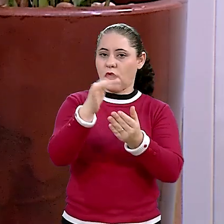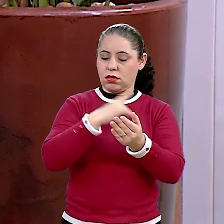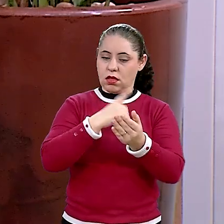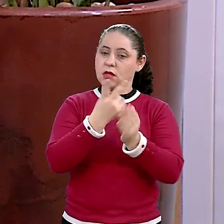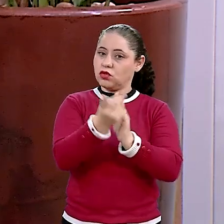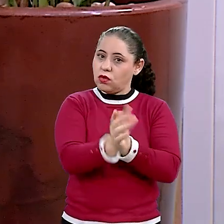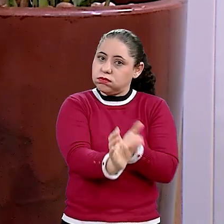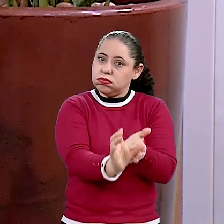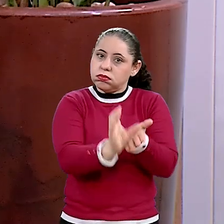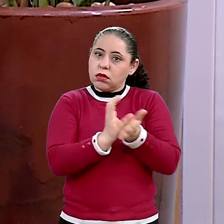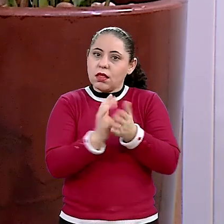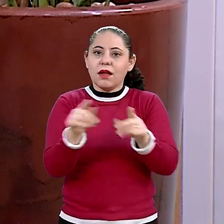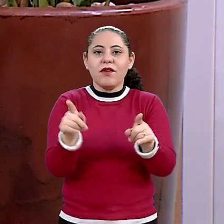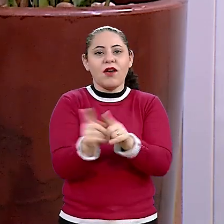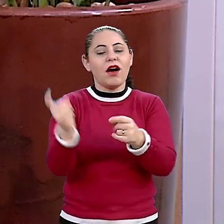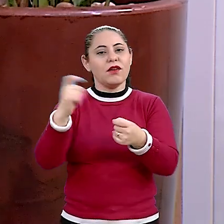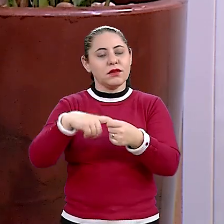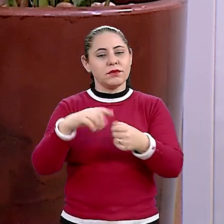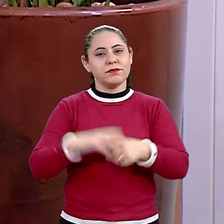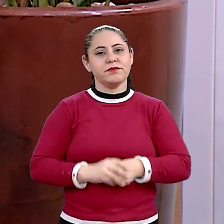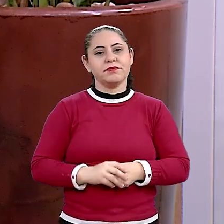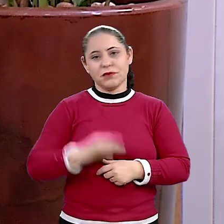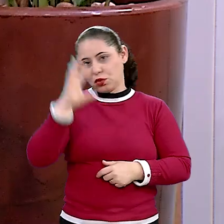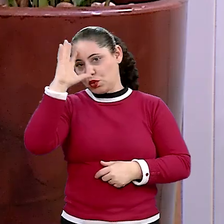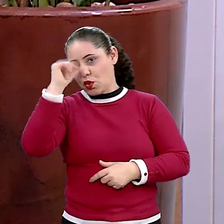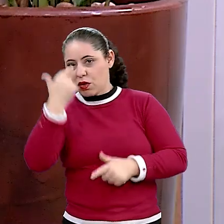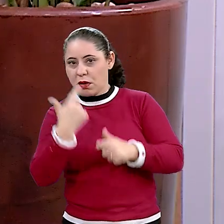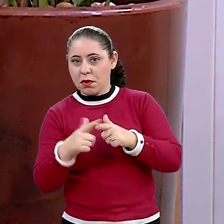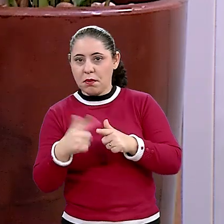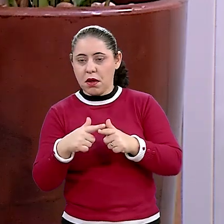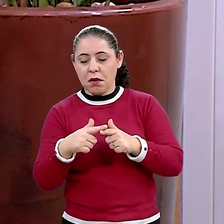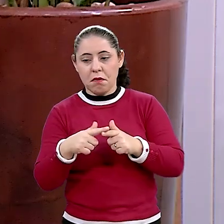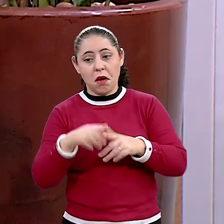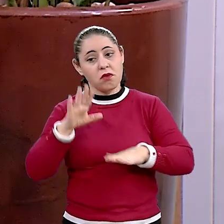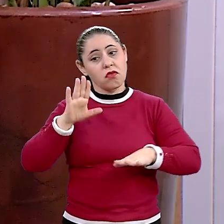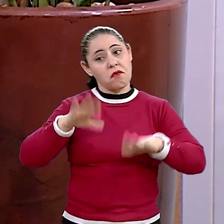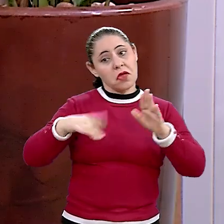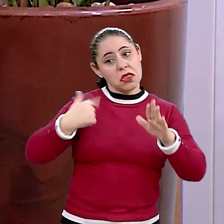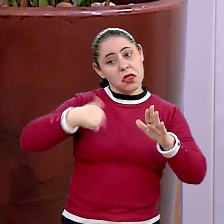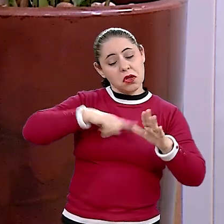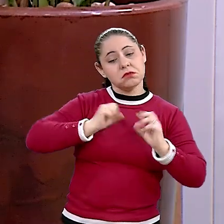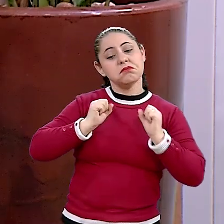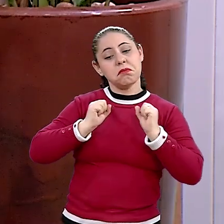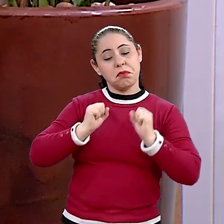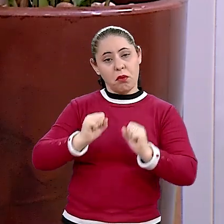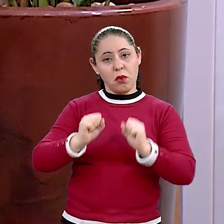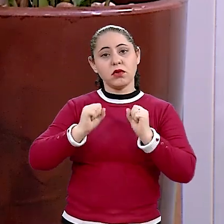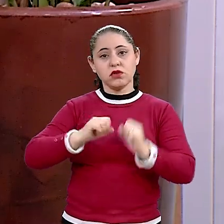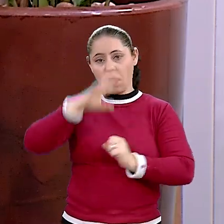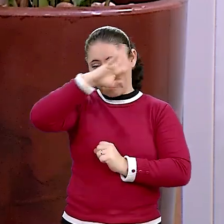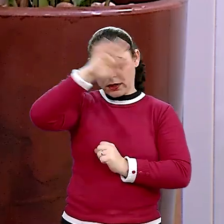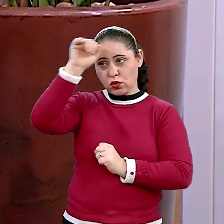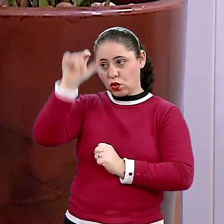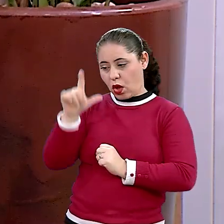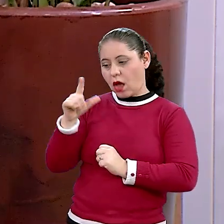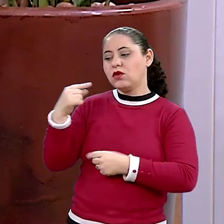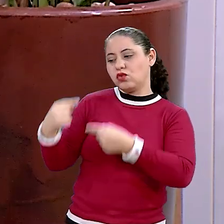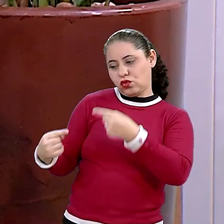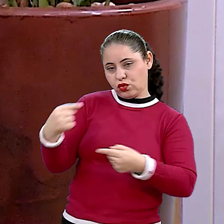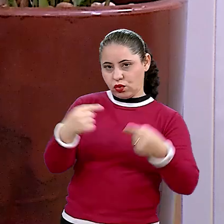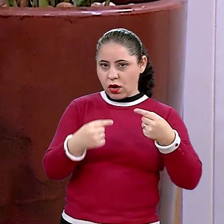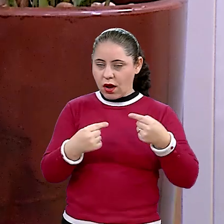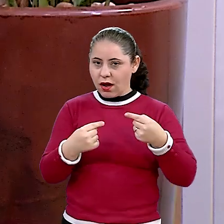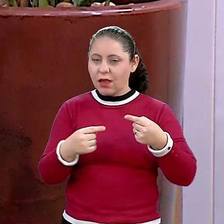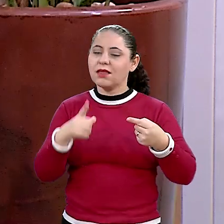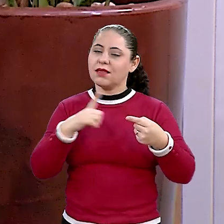lucro. Então, essa foi a solução que o Mato Grosso fez. Acho que nós temos capacidade de discutir no Mato Grosso do Sul